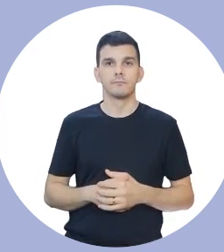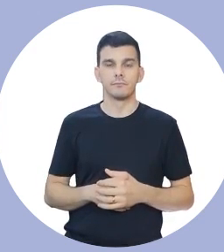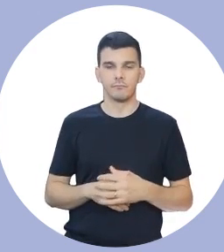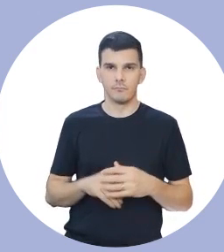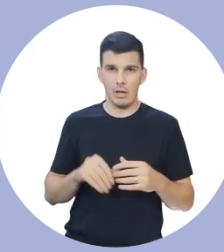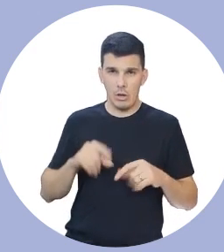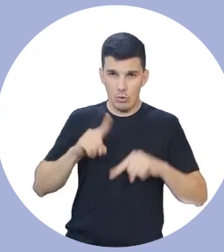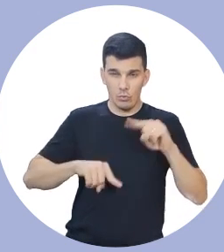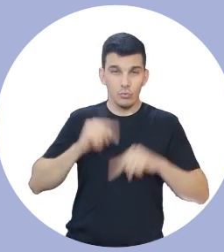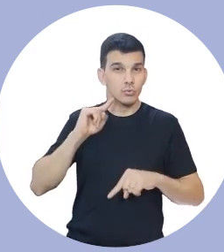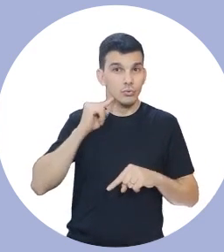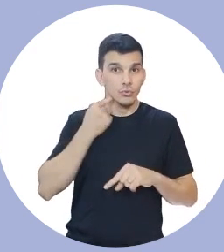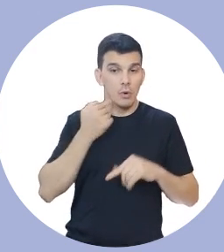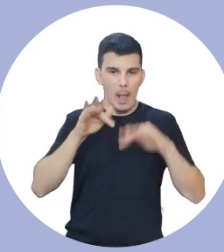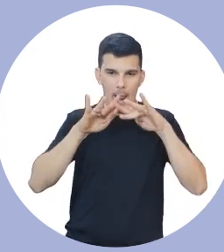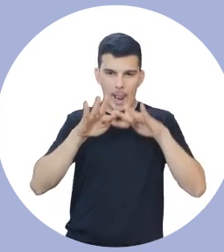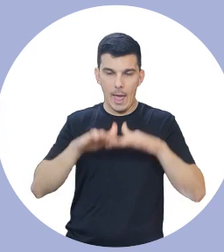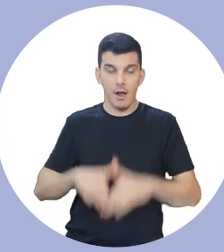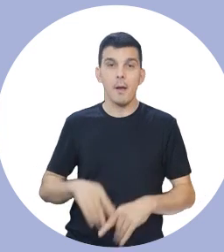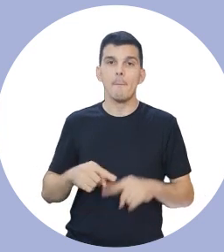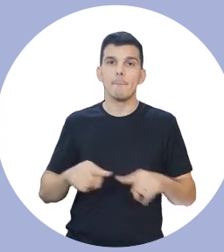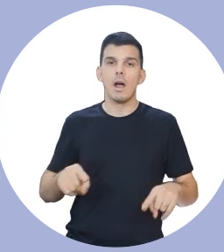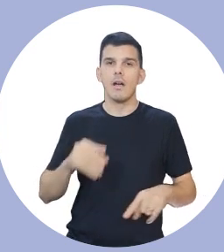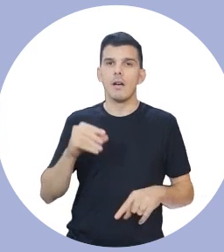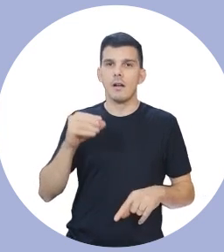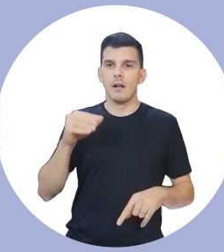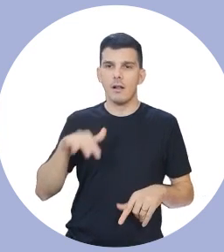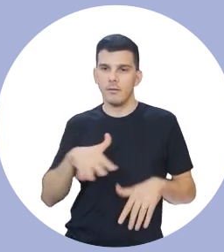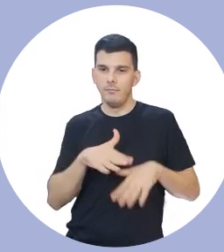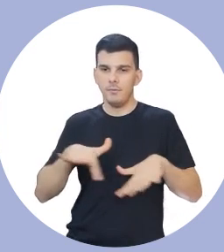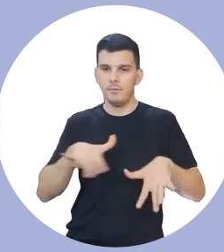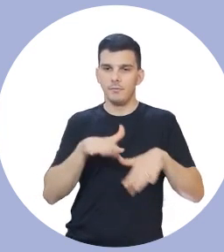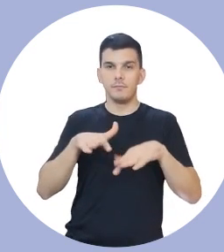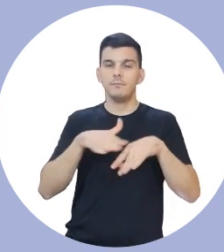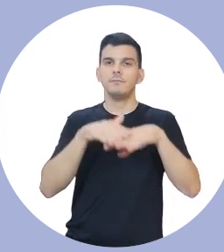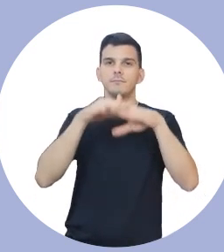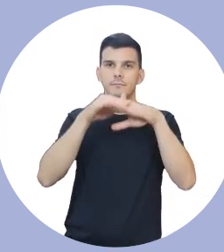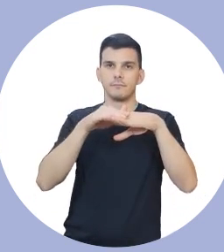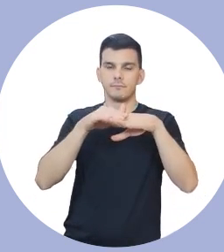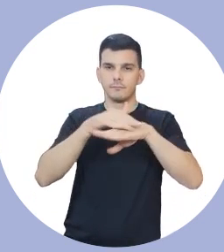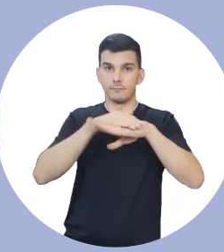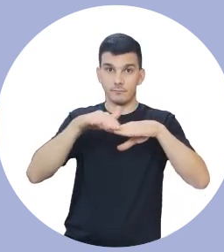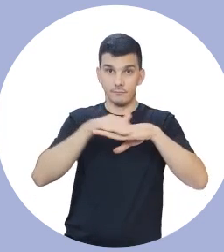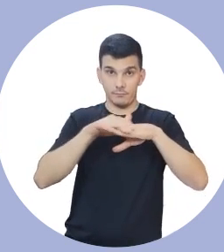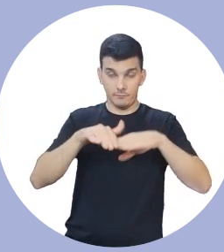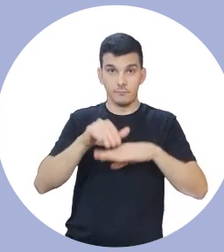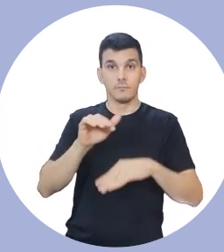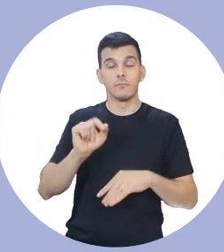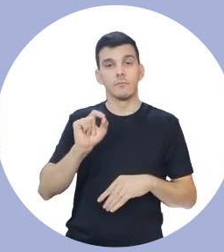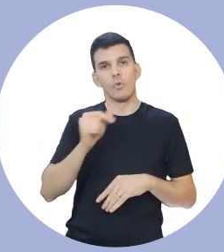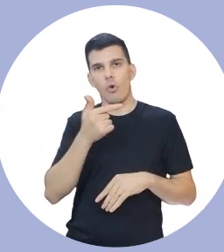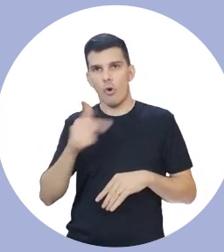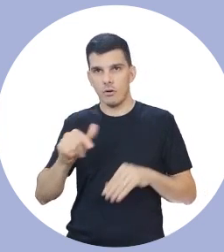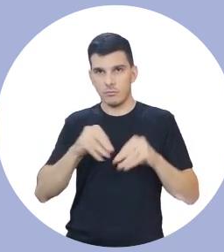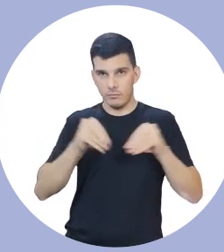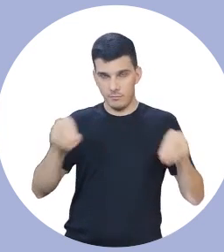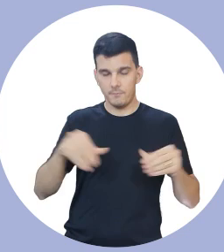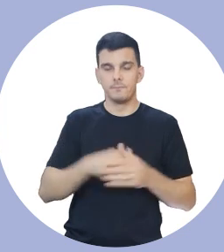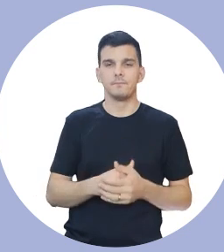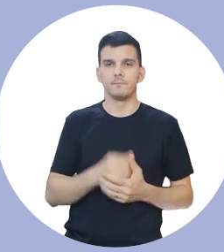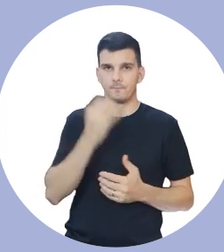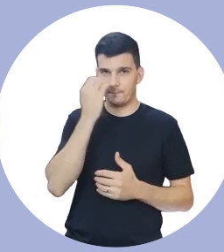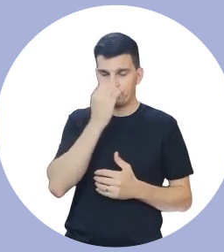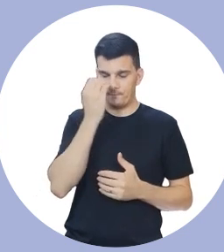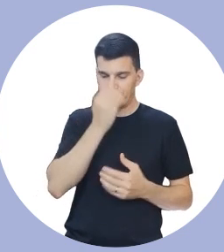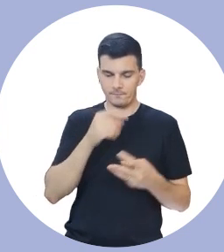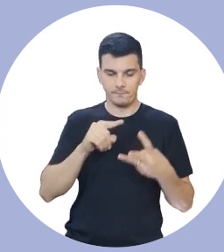1. As partículas maiores descem, mas as partículas menores ficam suspensas no líquido. Então, você promove uma outra